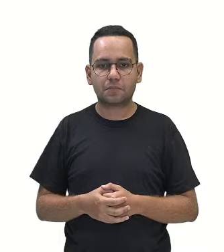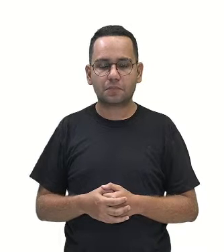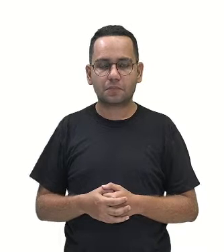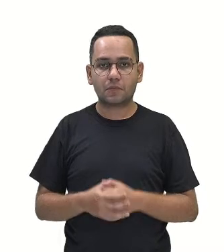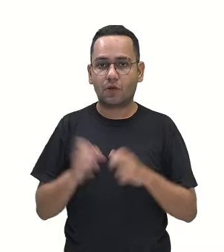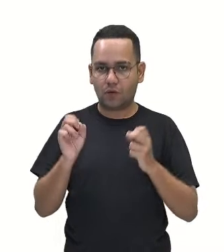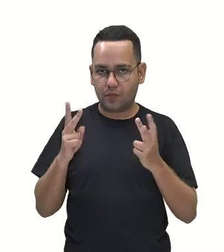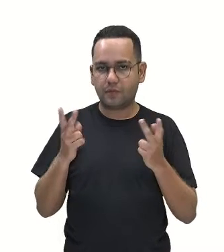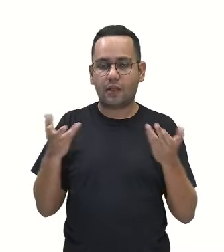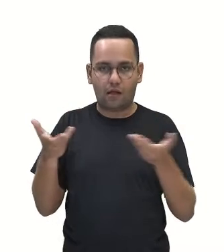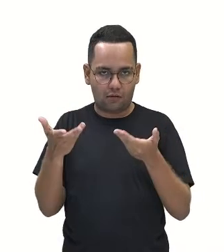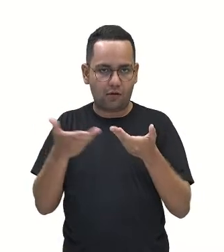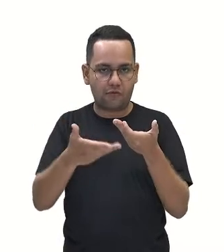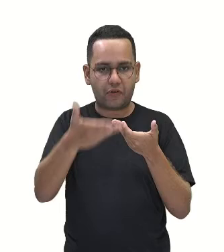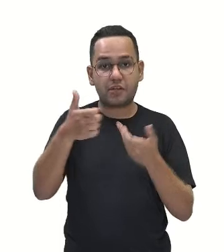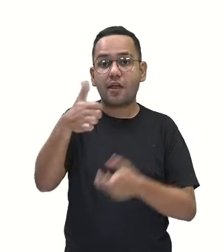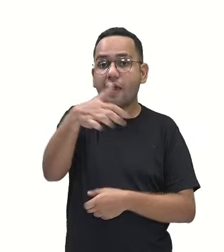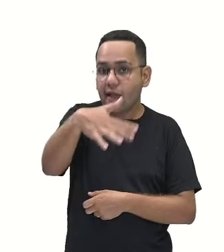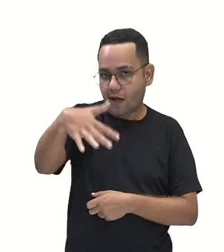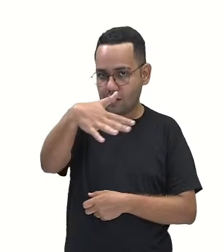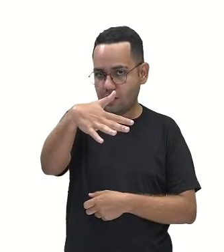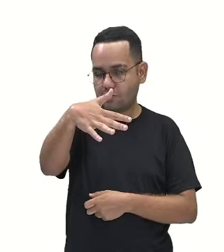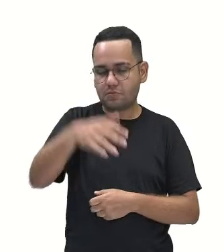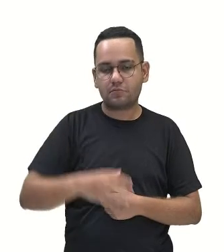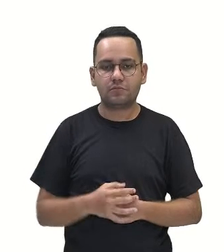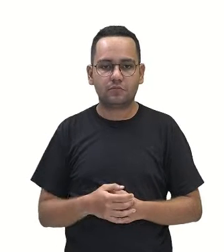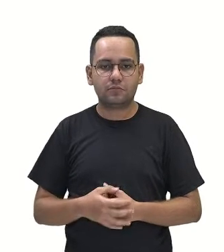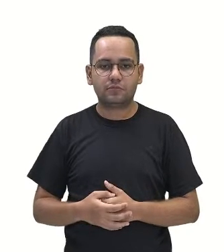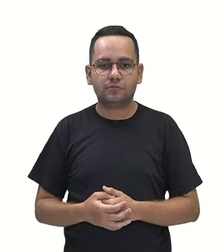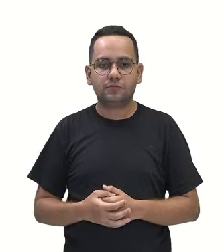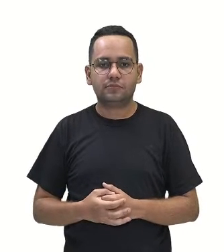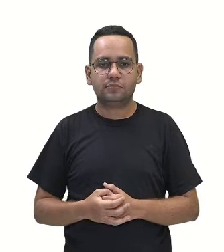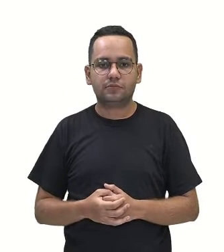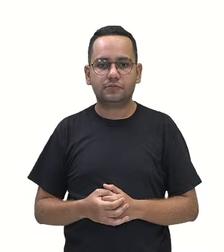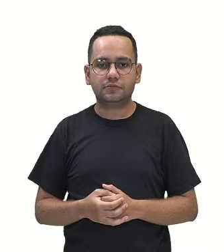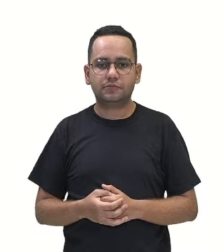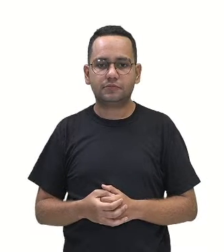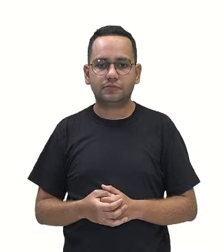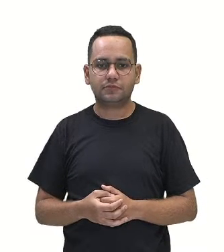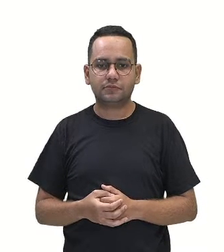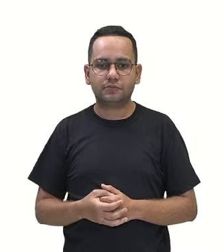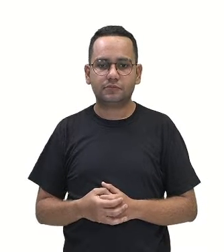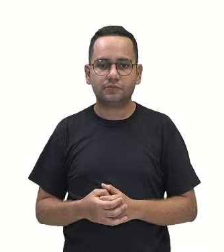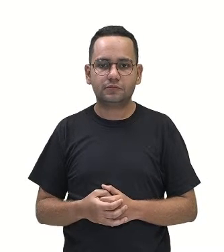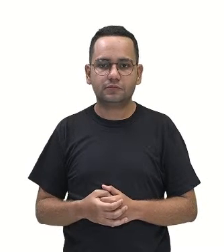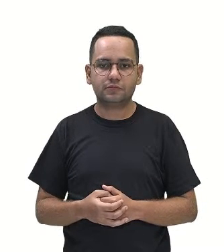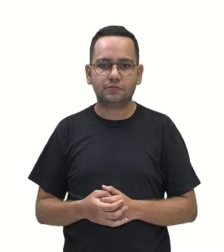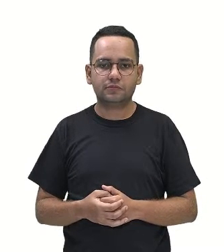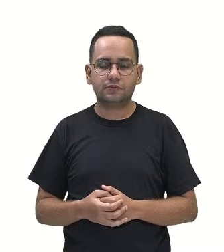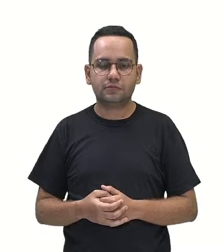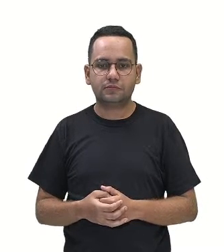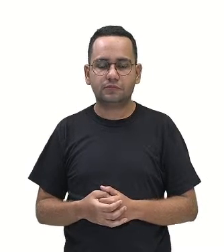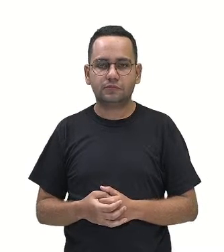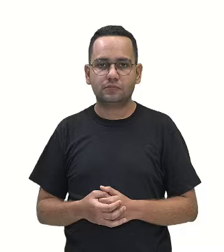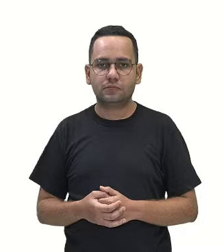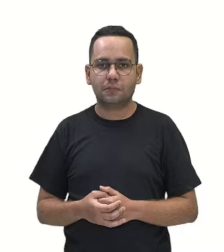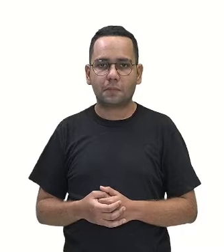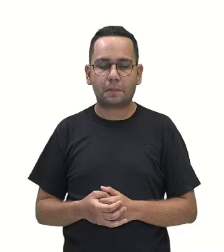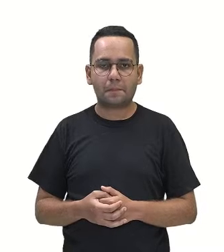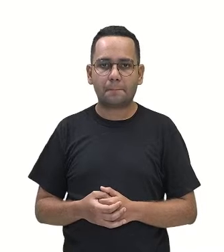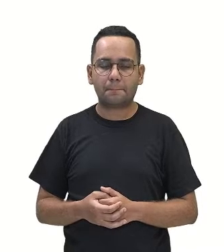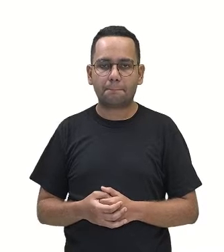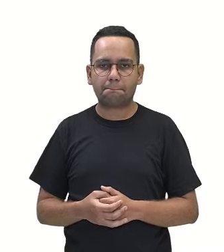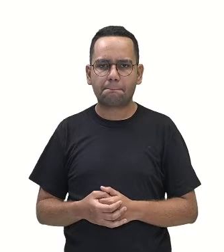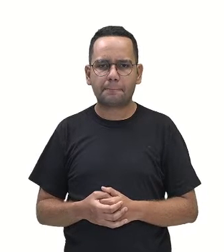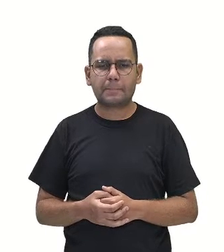porque o objetivo dessa aula é trabalhar a área de um polígono regular. Como então